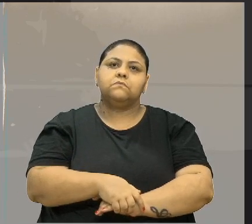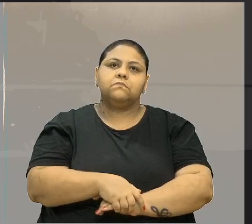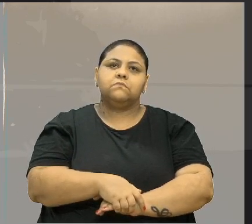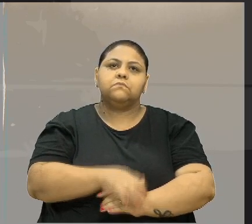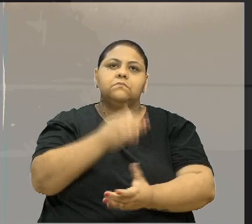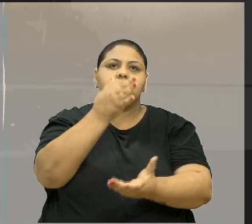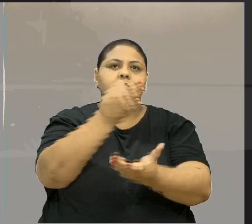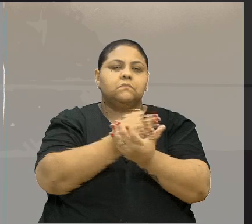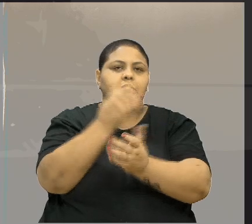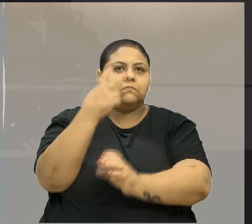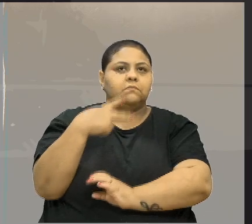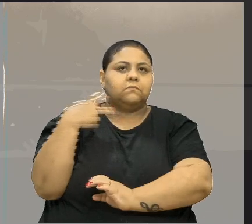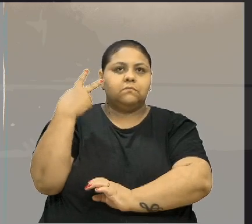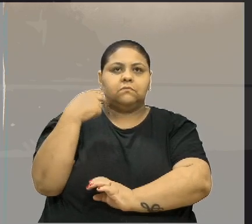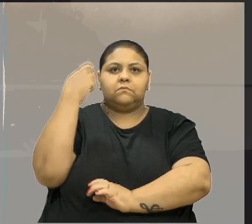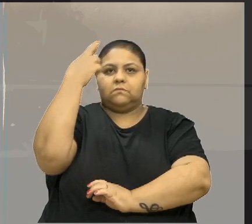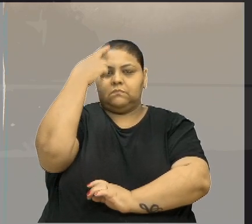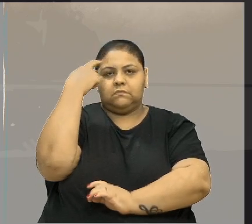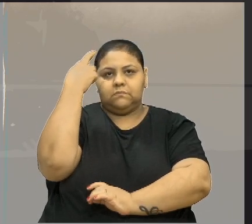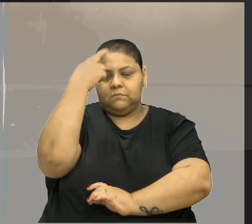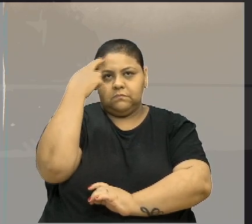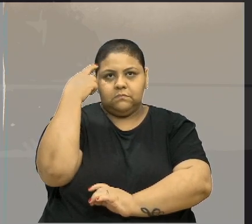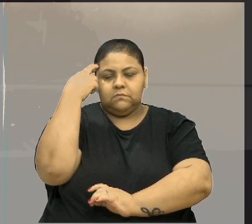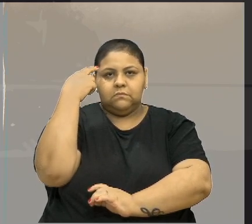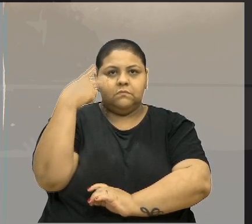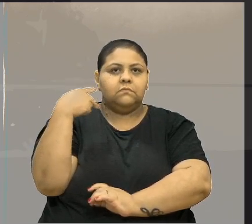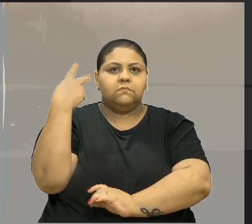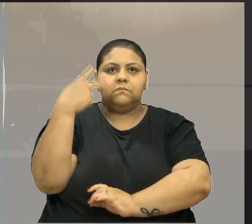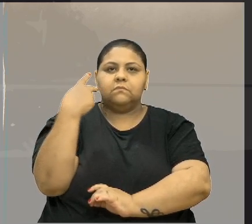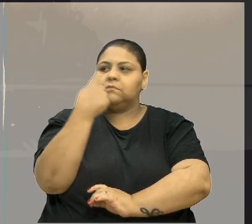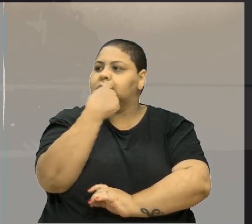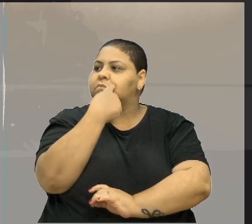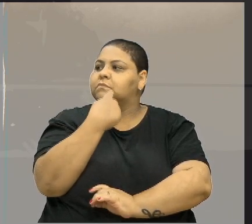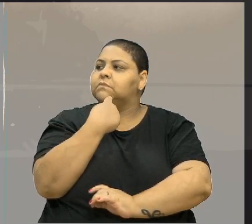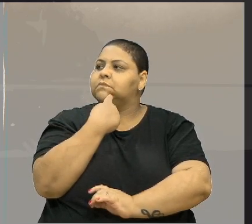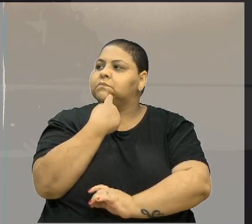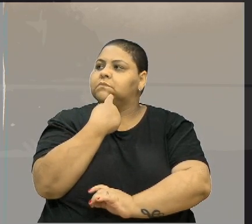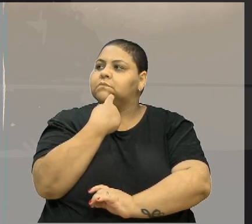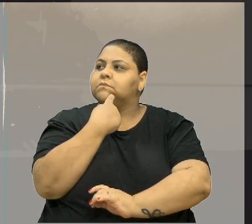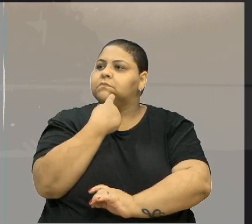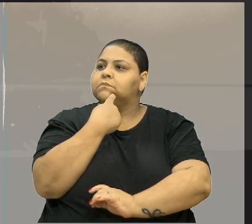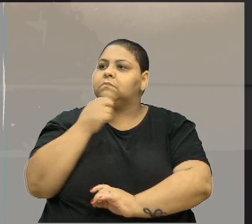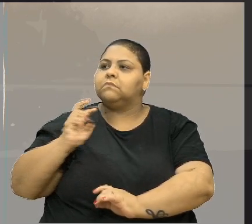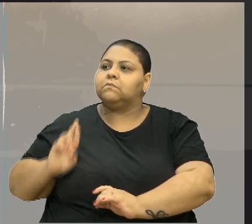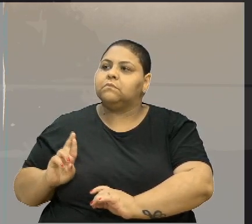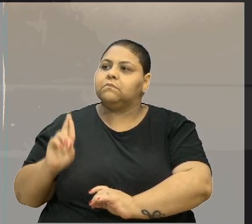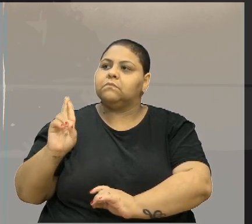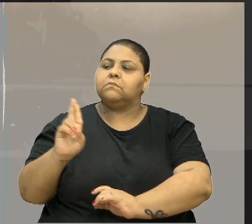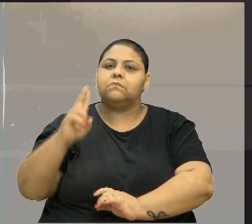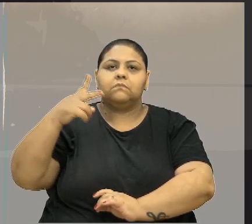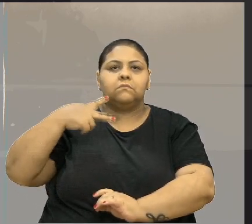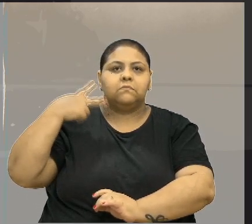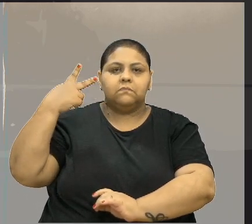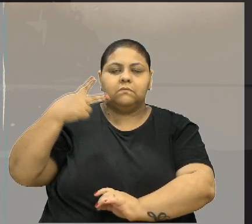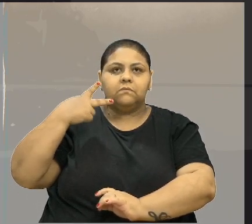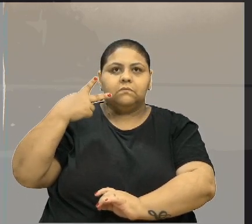com ausência do vereador Rafael Bueno e do vereador Wagner Petrini, e em representação a vereadora Marisol Santos.